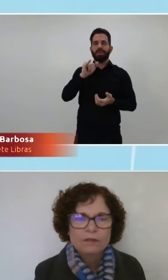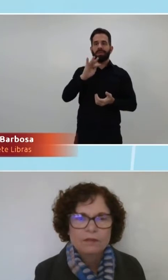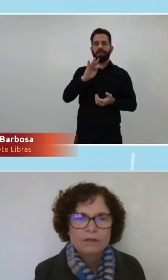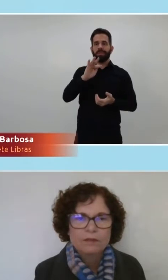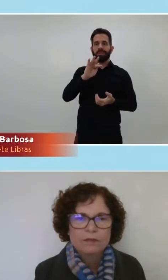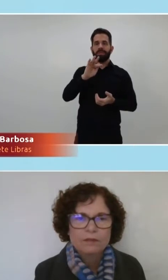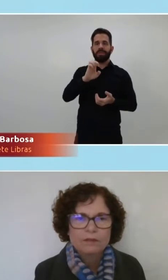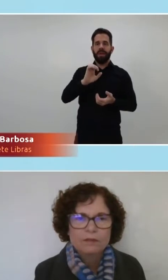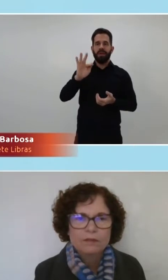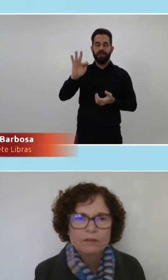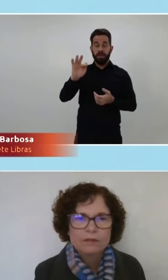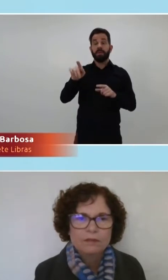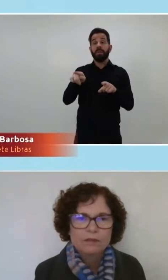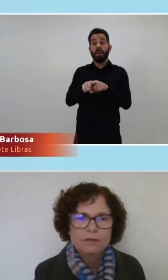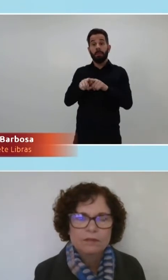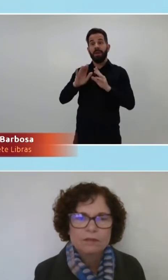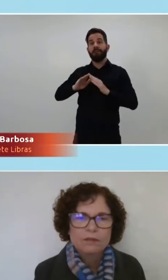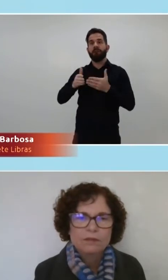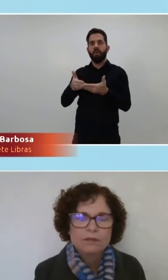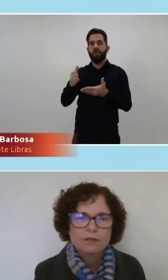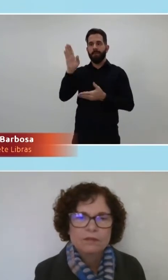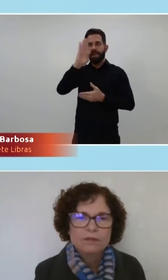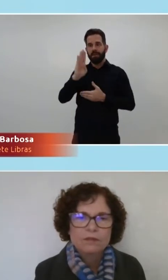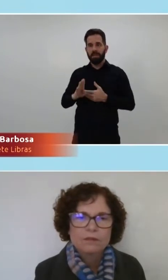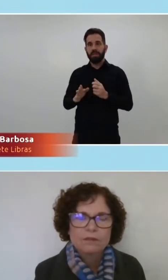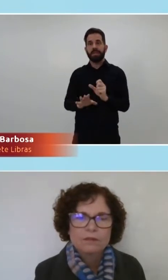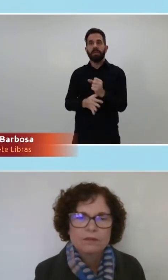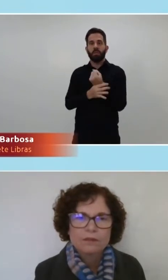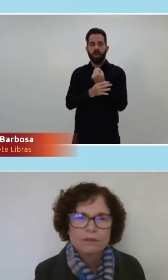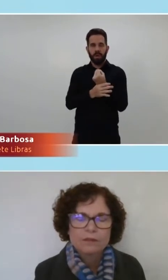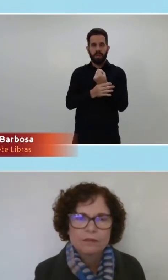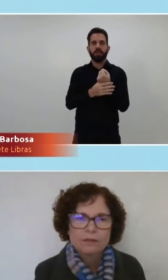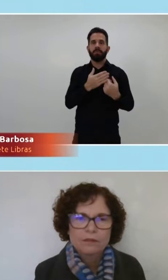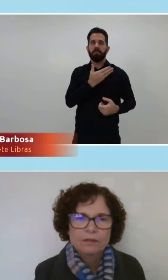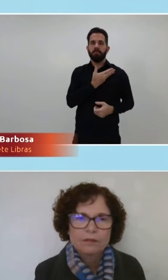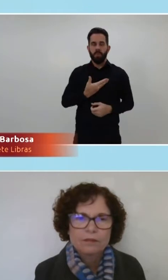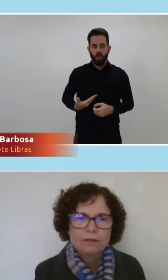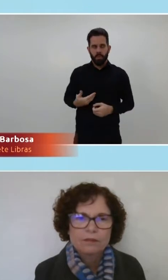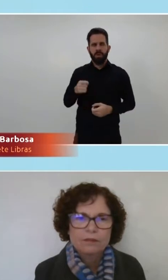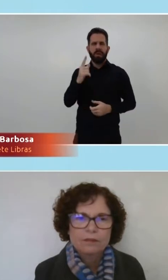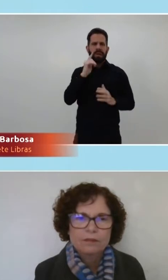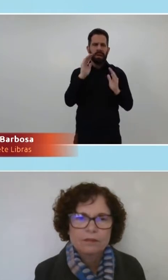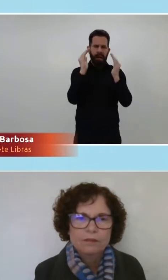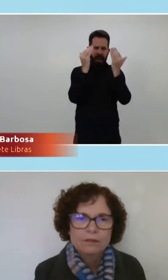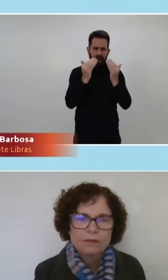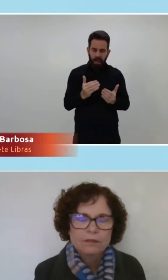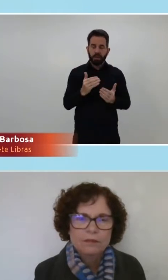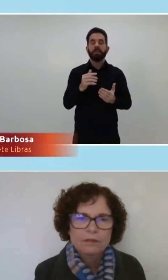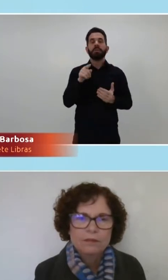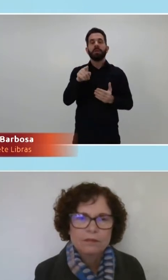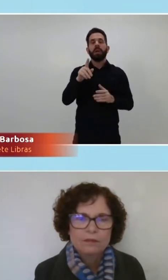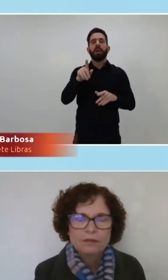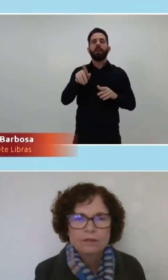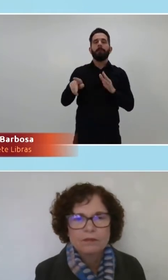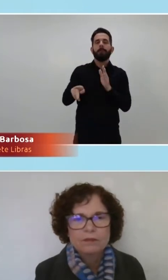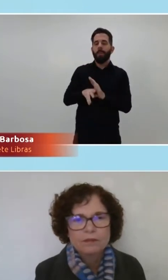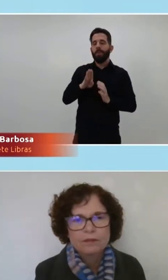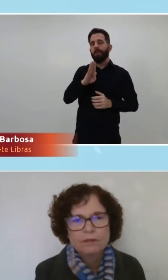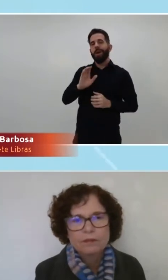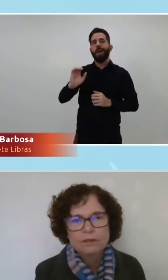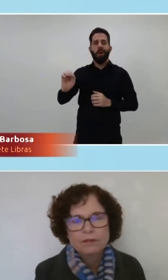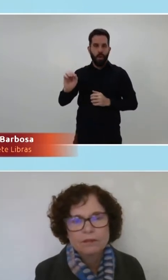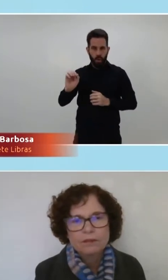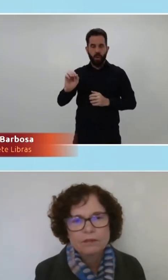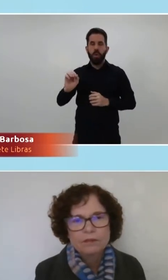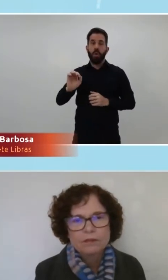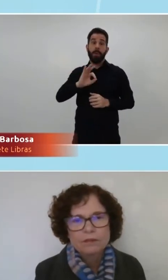Segurança Pública. Essa análise inédita foi realizada a partir de boletins de ocorrência em todo o Brasil. E